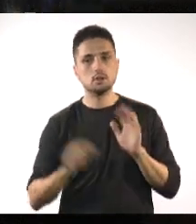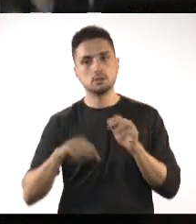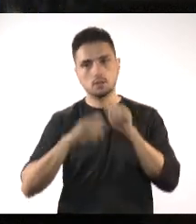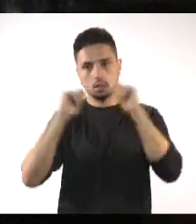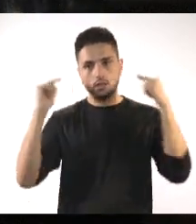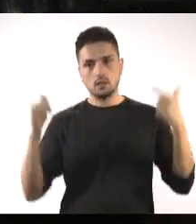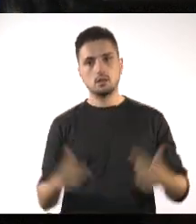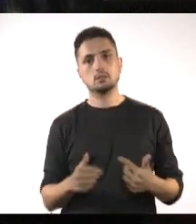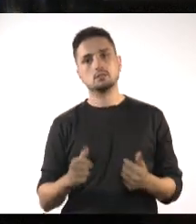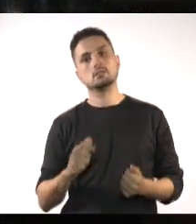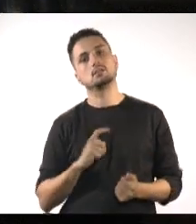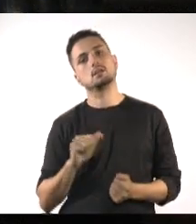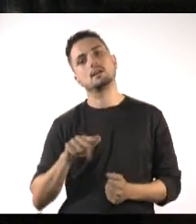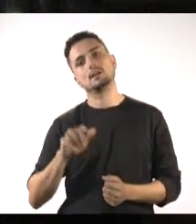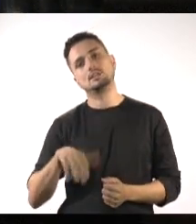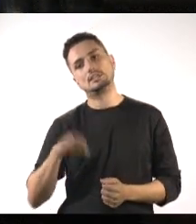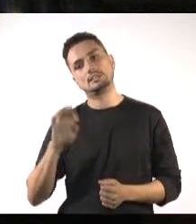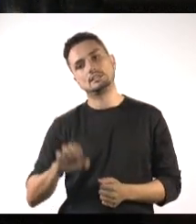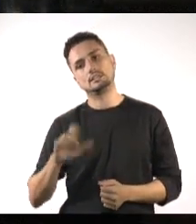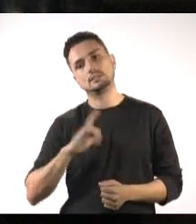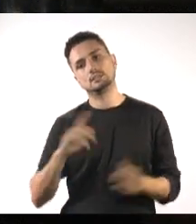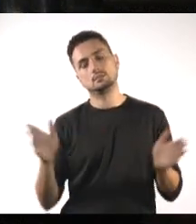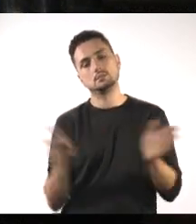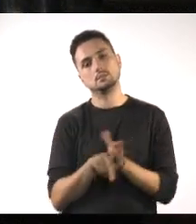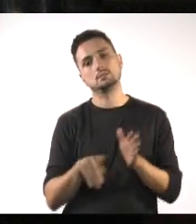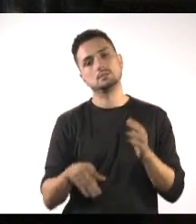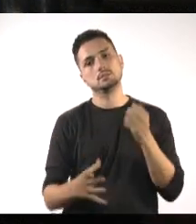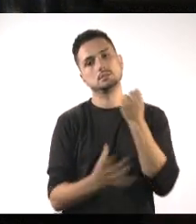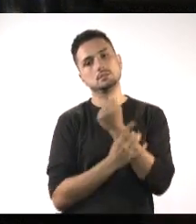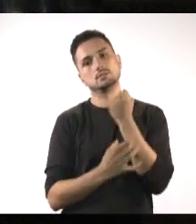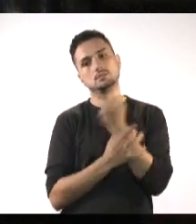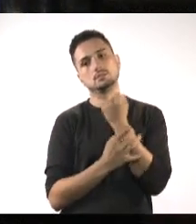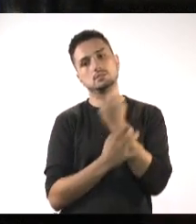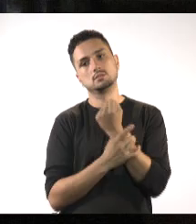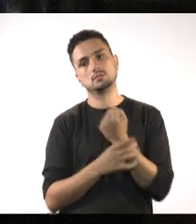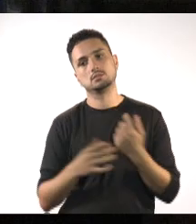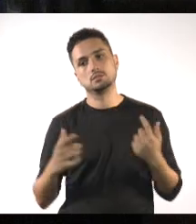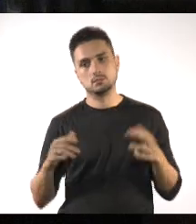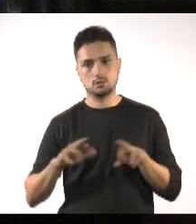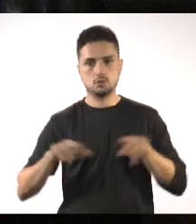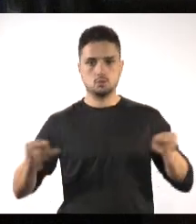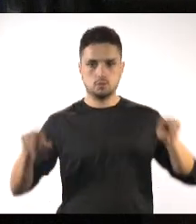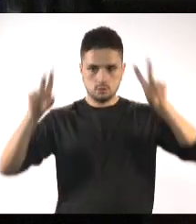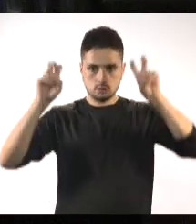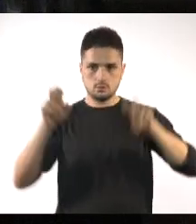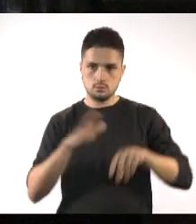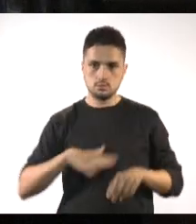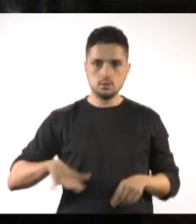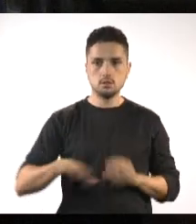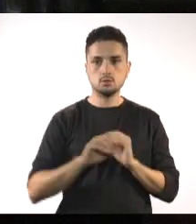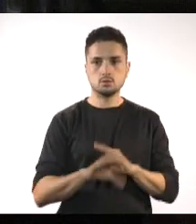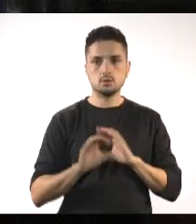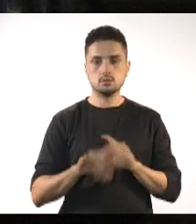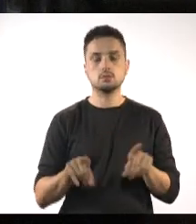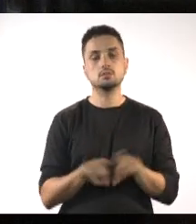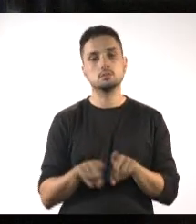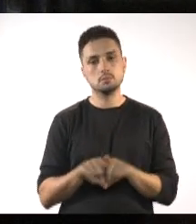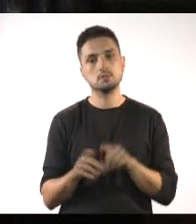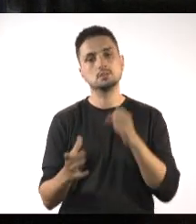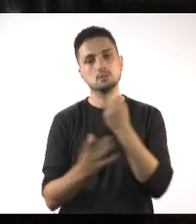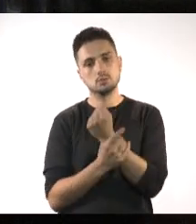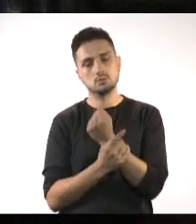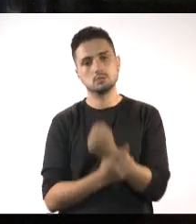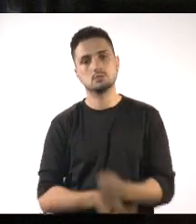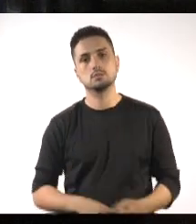os agentes, né, de segurança não serem ligados à educação e sim à segurança. Tivemos